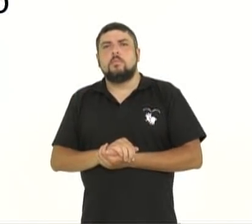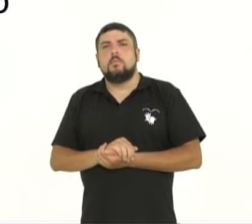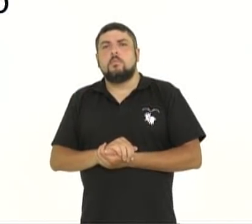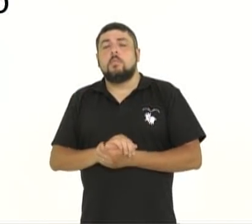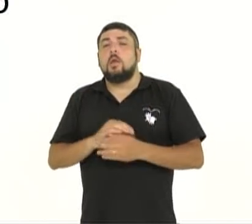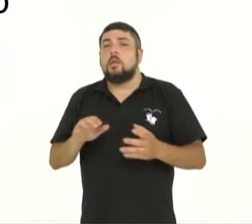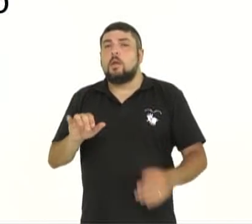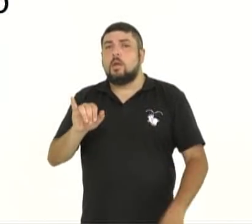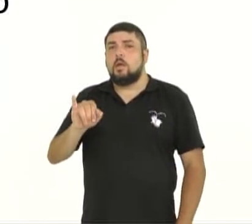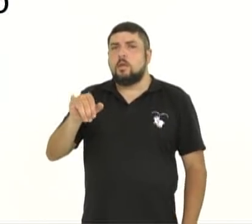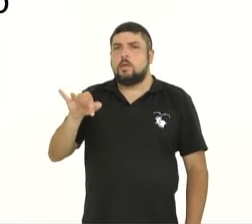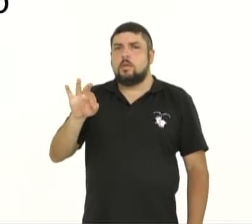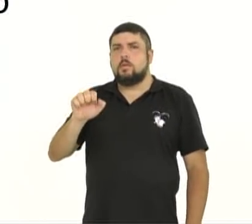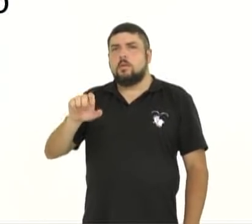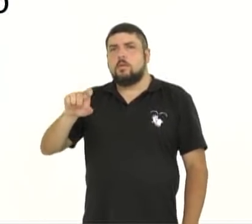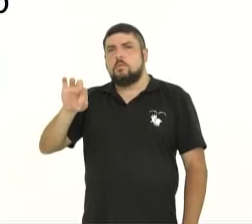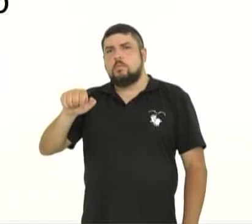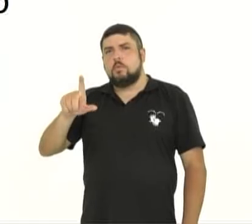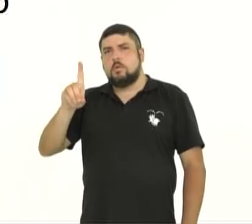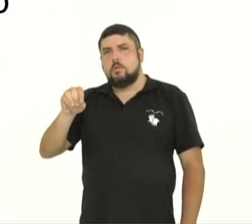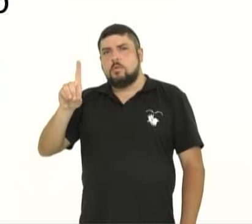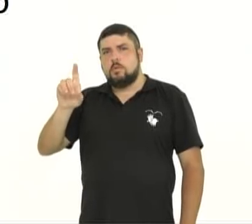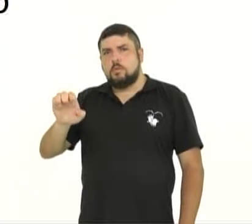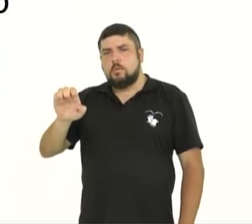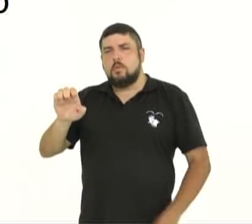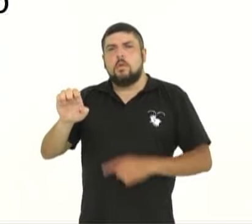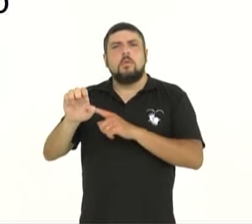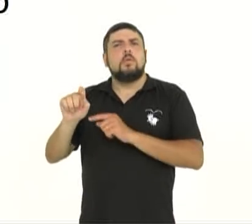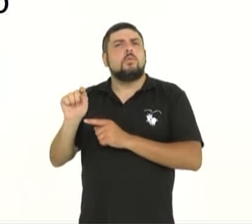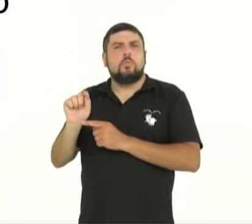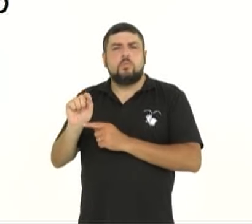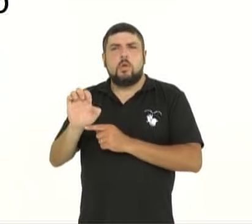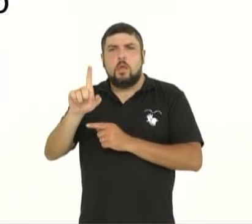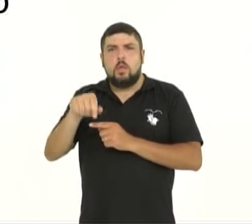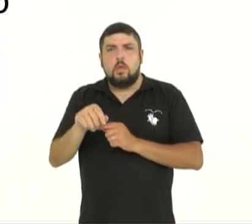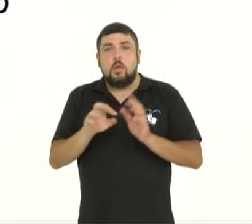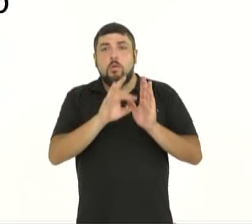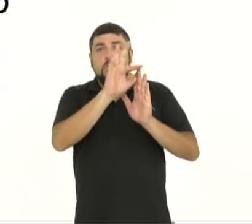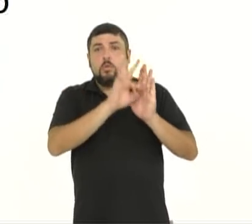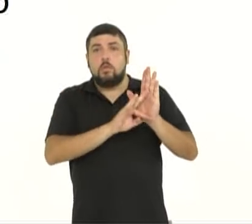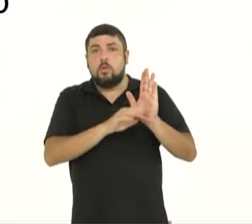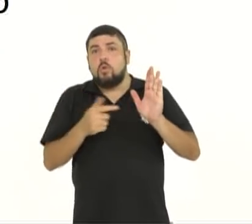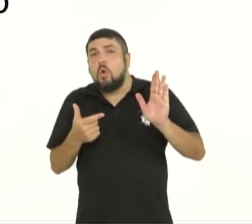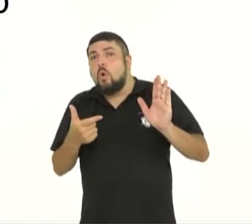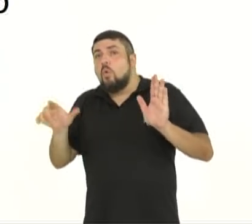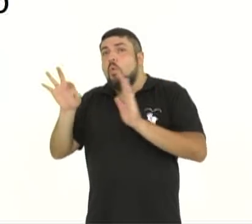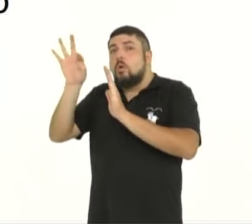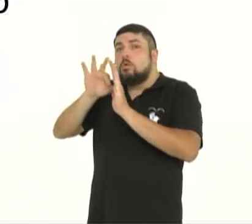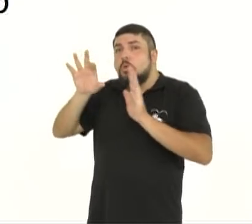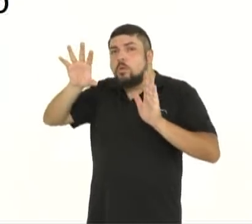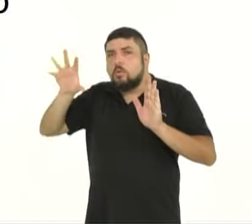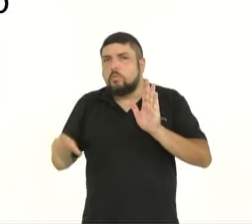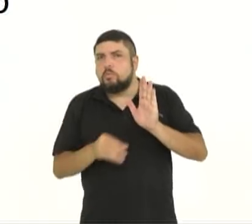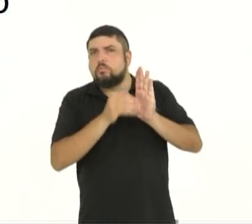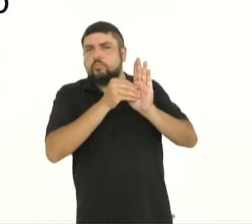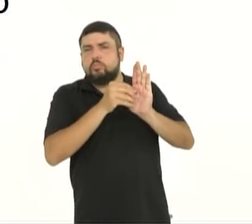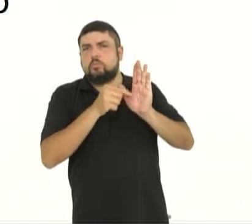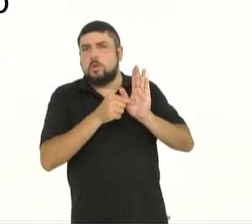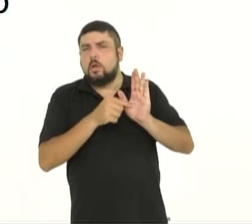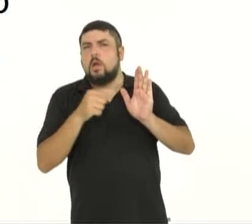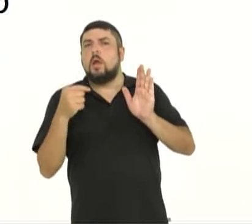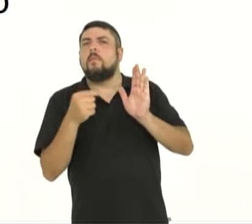E a intertextualidade ocorre quando um texto está inserido em outro, podendo acontecer de maneira implícita,